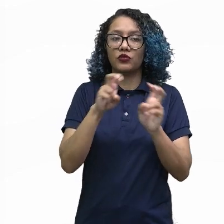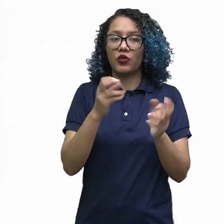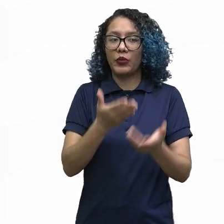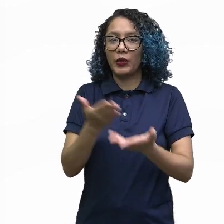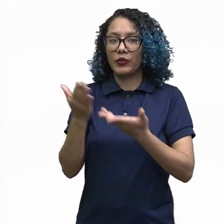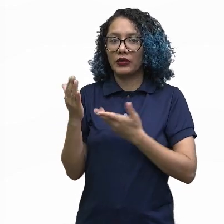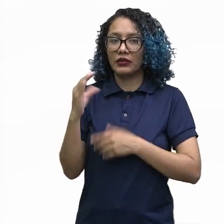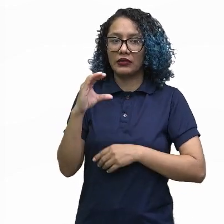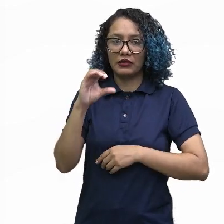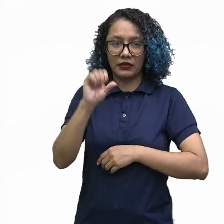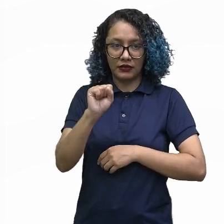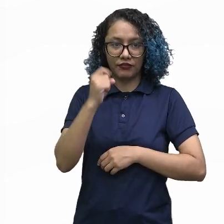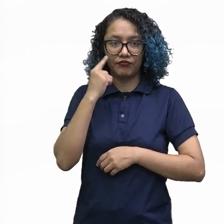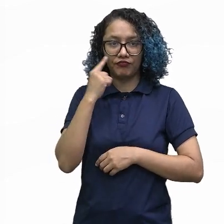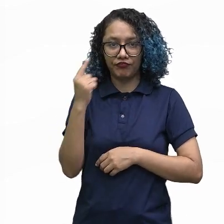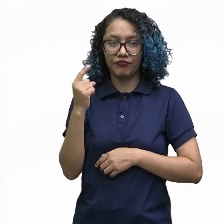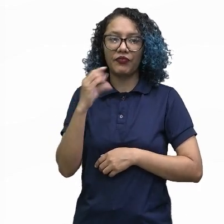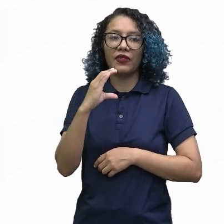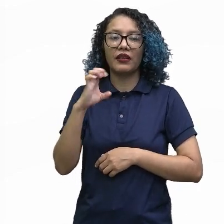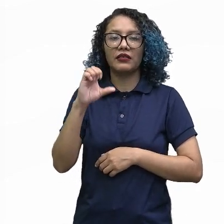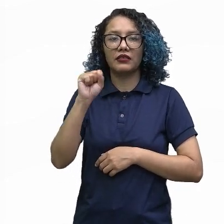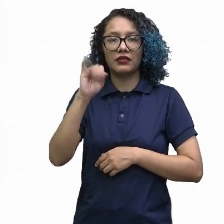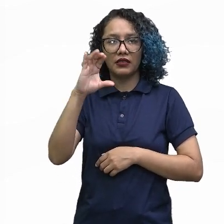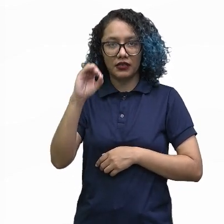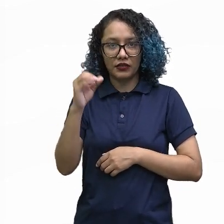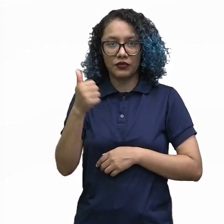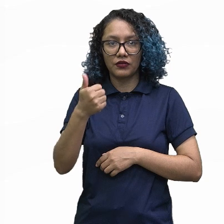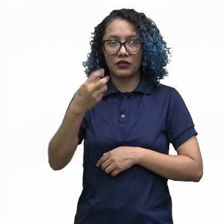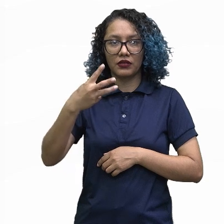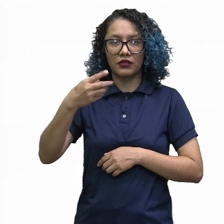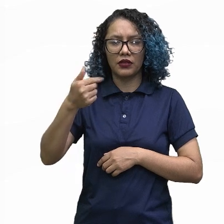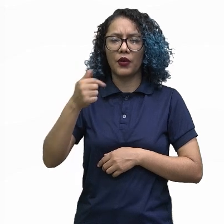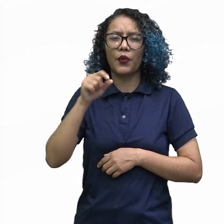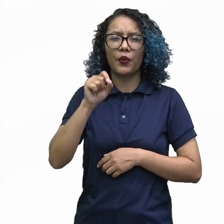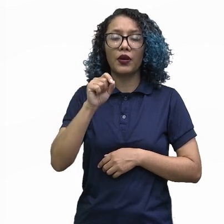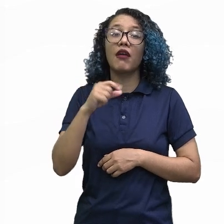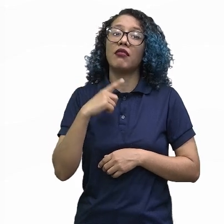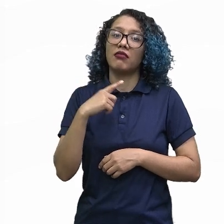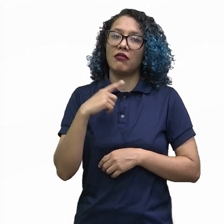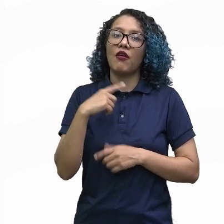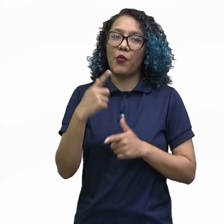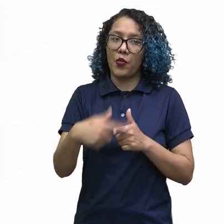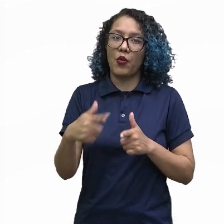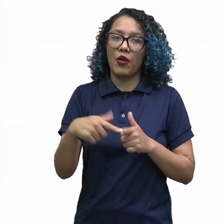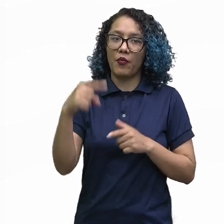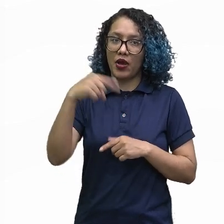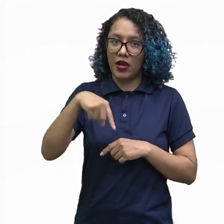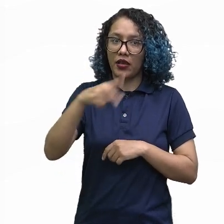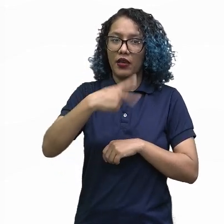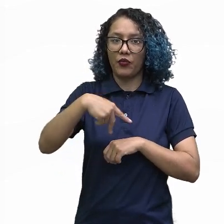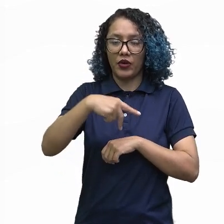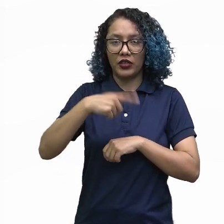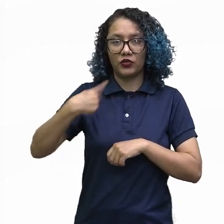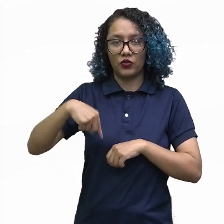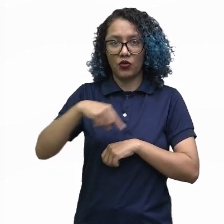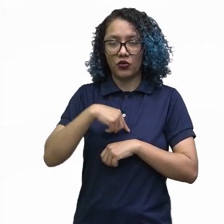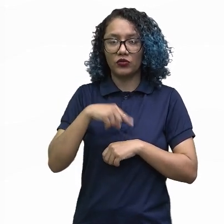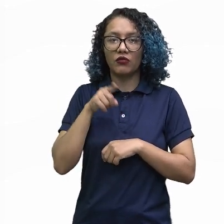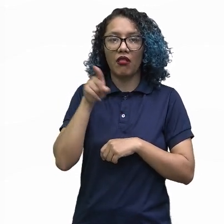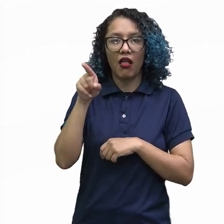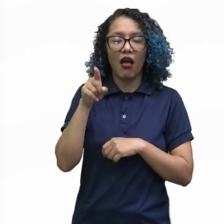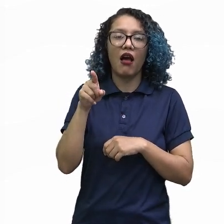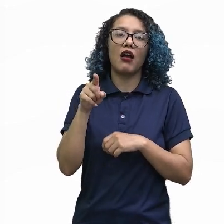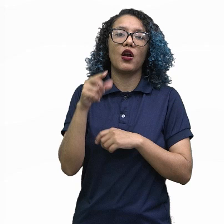né, que o césio 137, ele, né, teve esse acidente aqui no nosso país, lá na cidade de Goiânia,